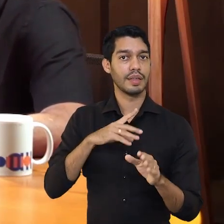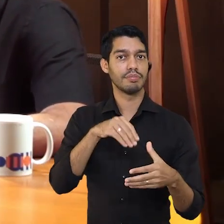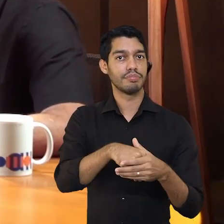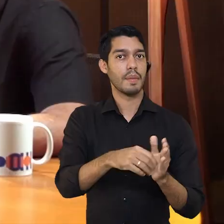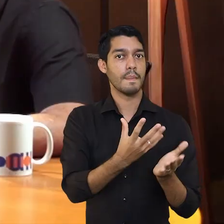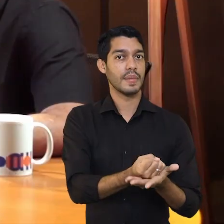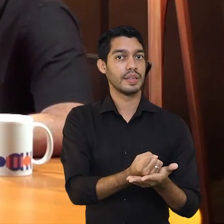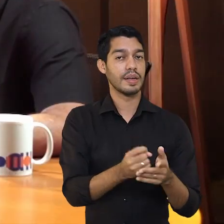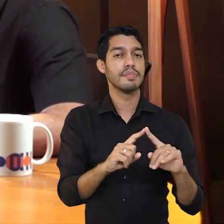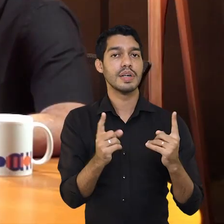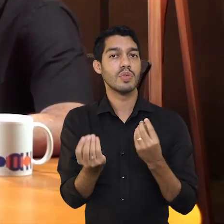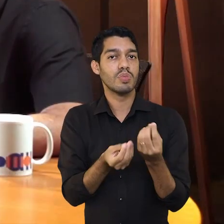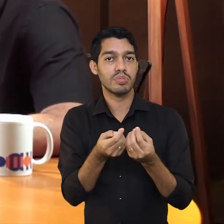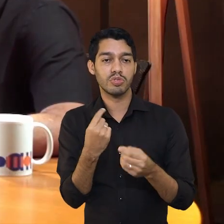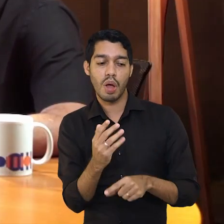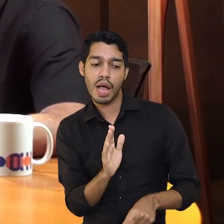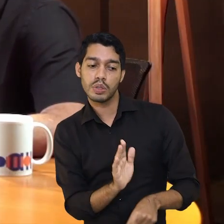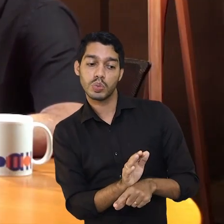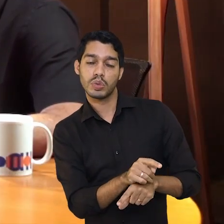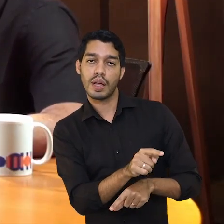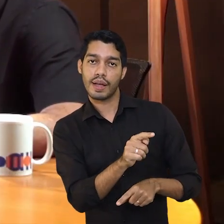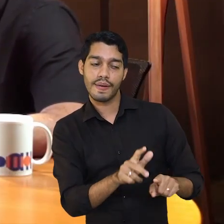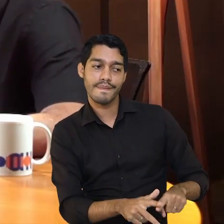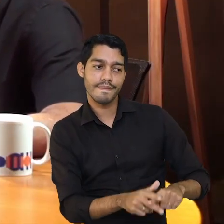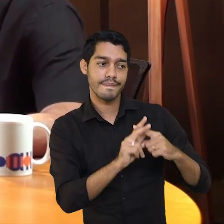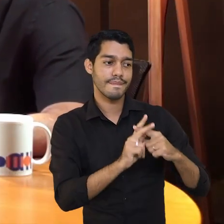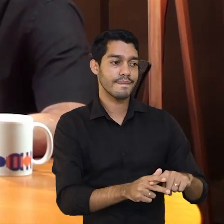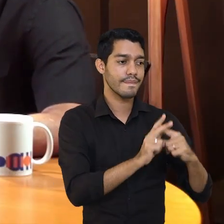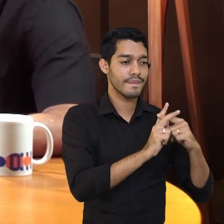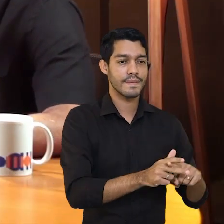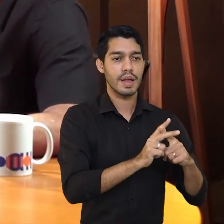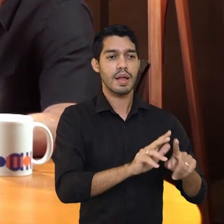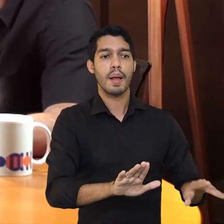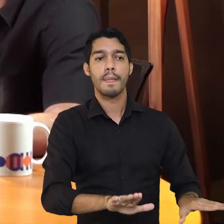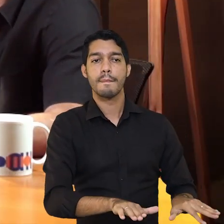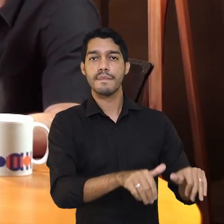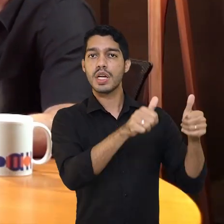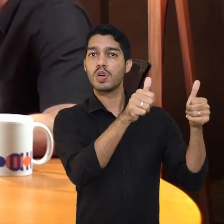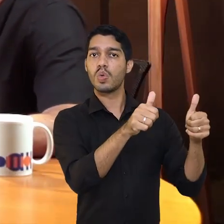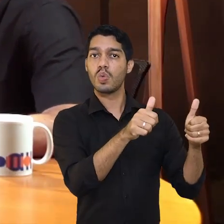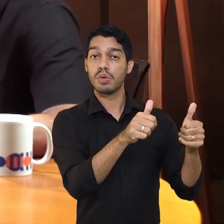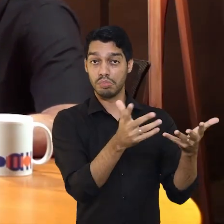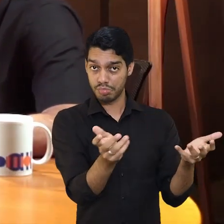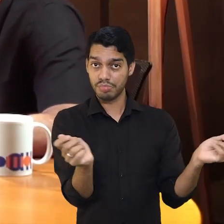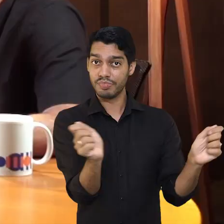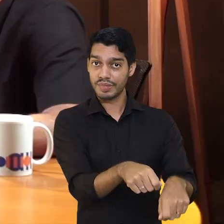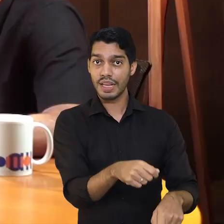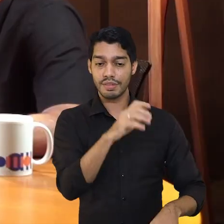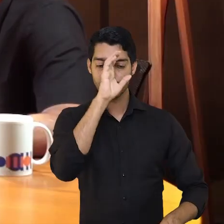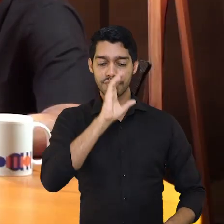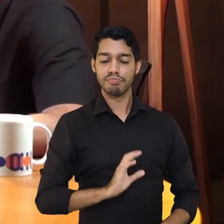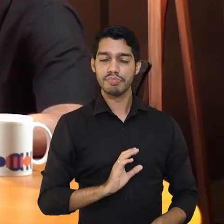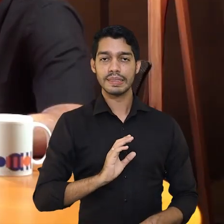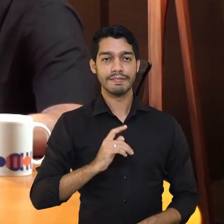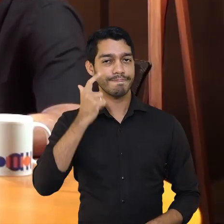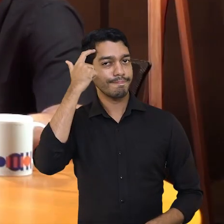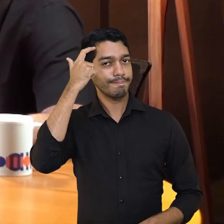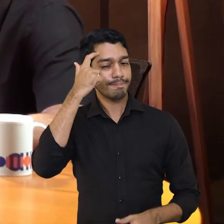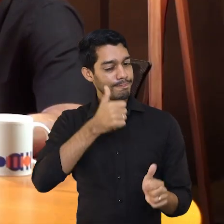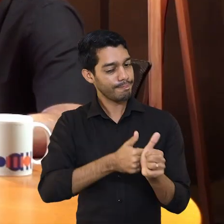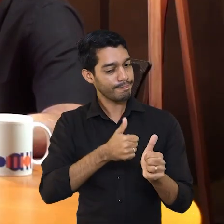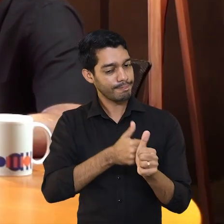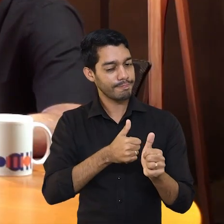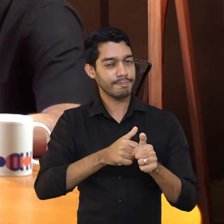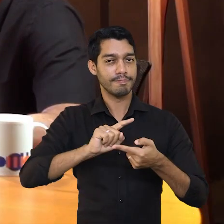está usando. Mas como que a gente consegue, a partir desse uso, ir aprimorando para que ele seja um cidadão mais crítico e responsável